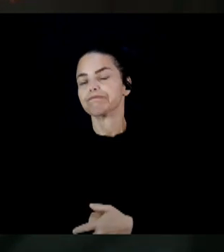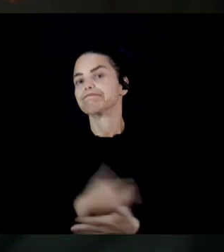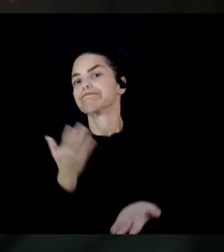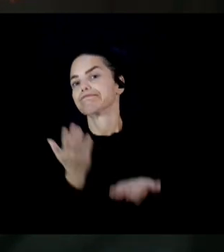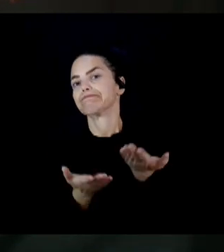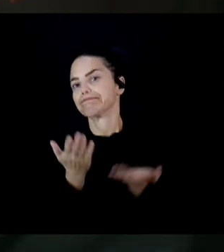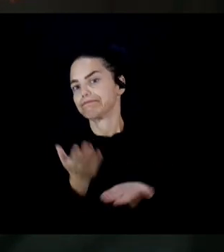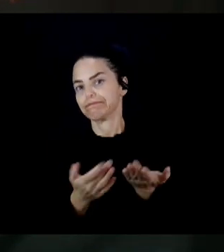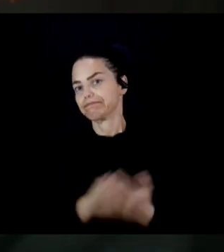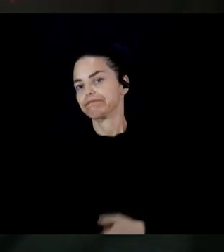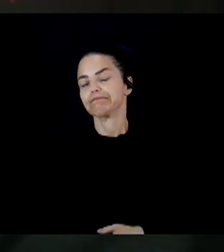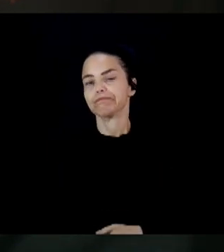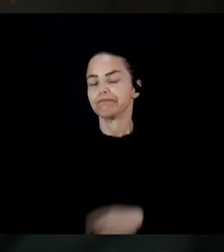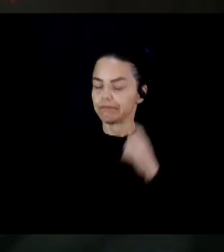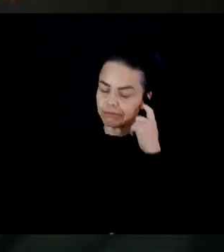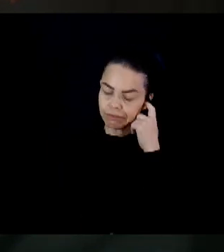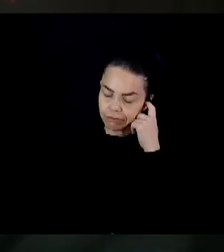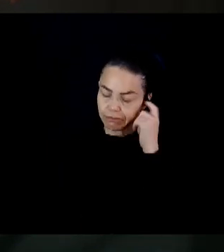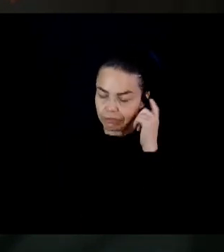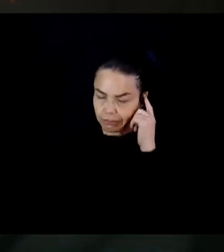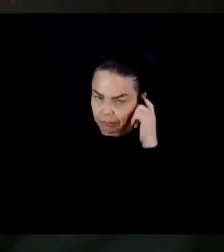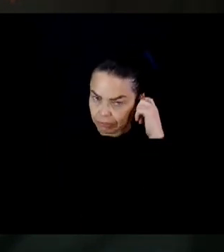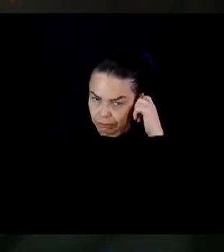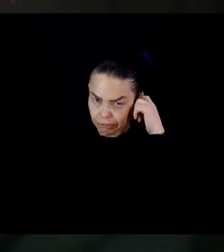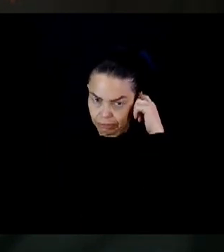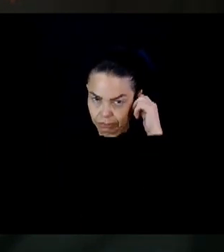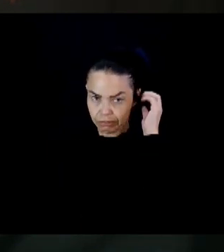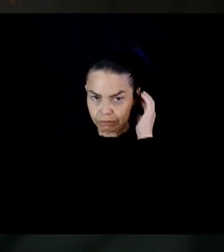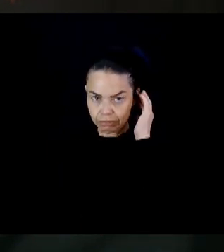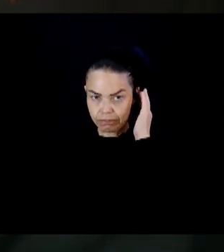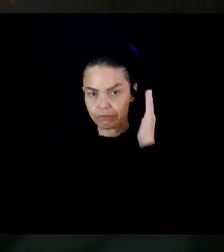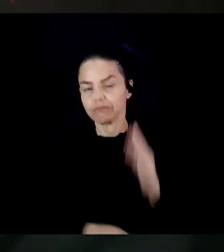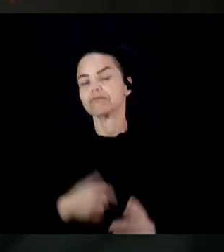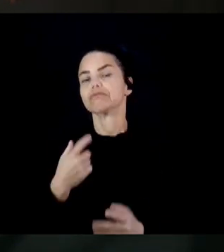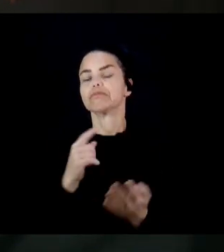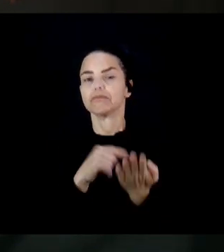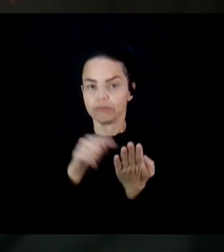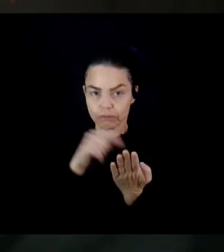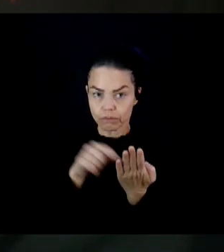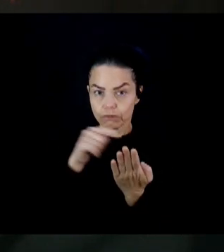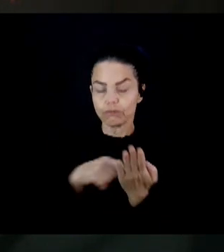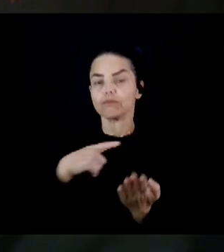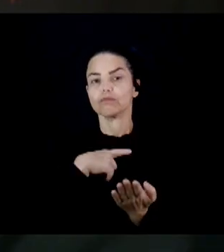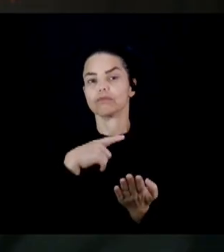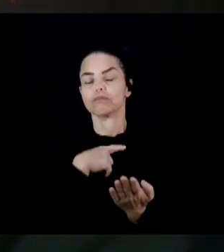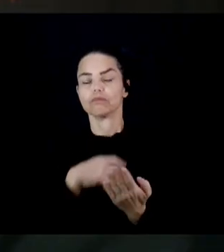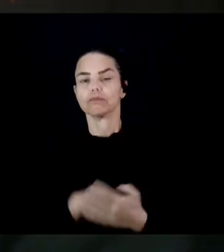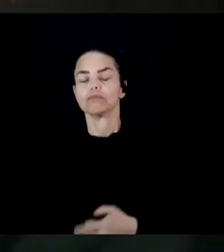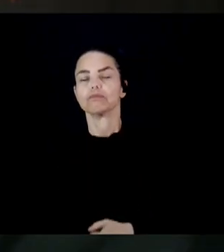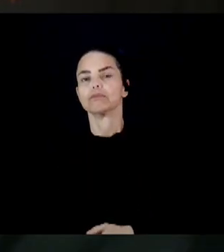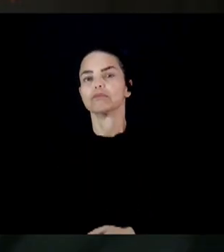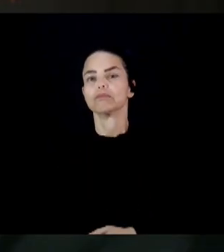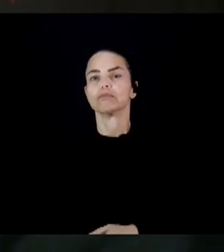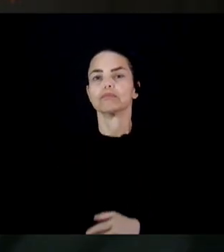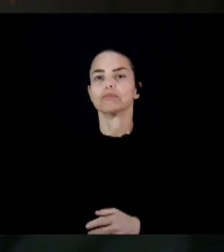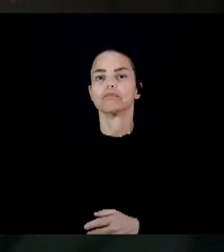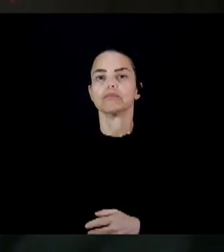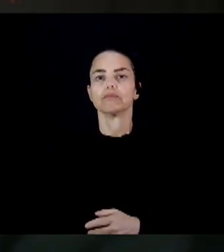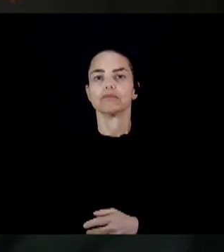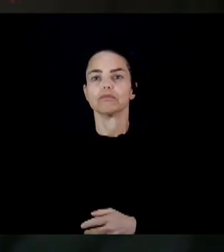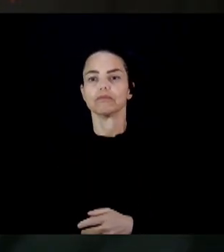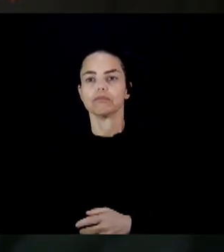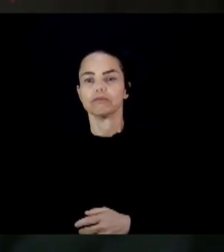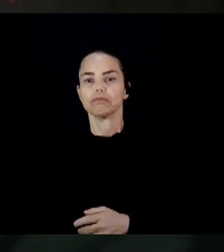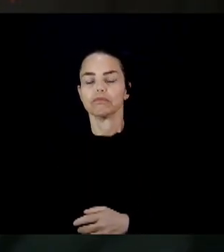e trazer um equilíbrio, até porque o celular, gente, tem várias situações que a gente vai conseguir direcionar, porque